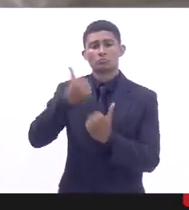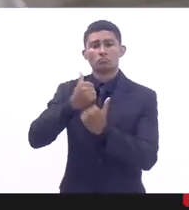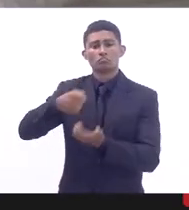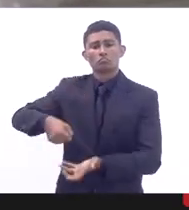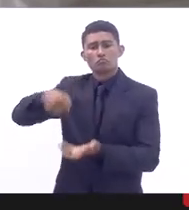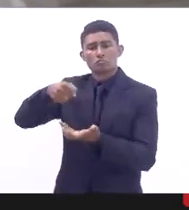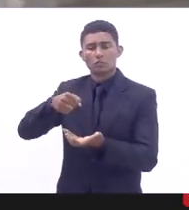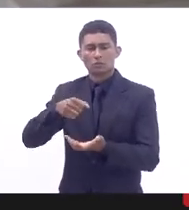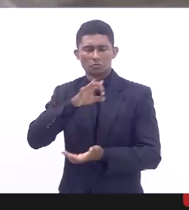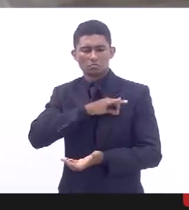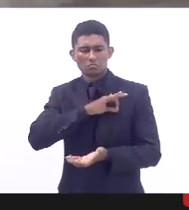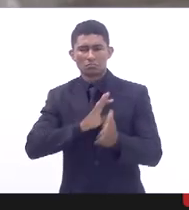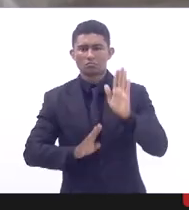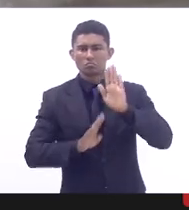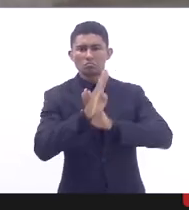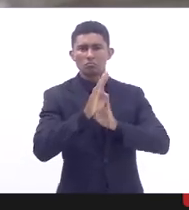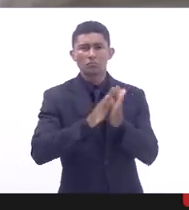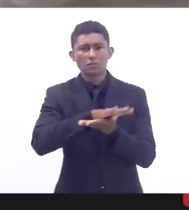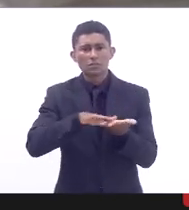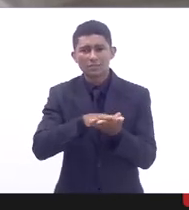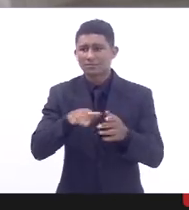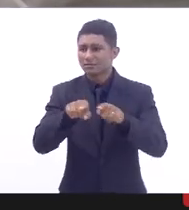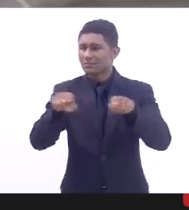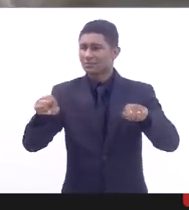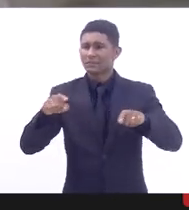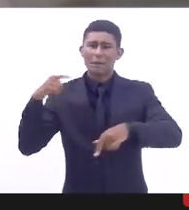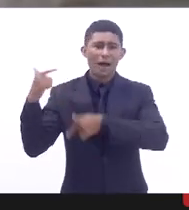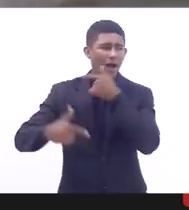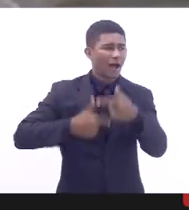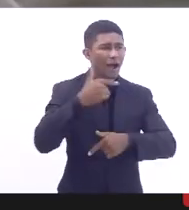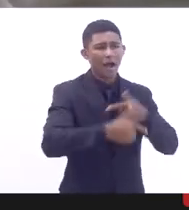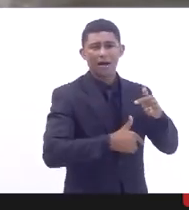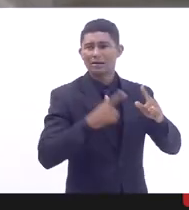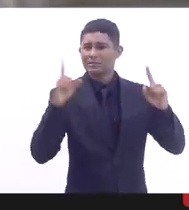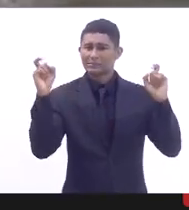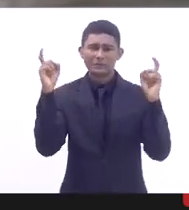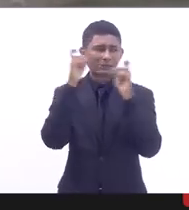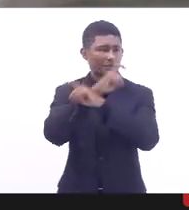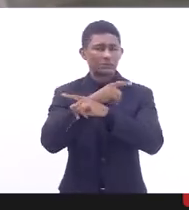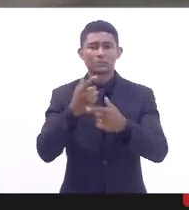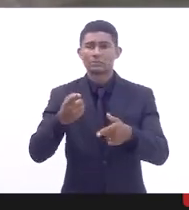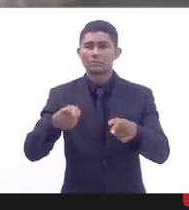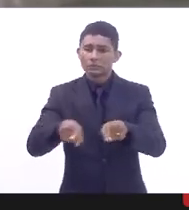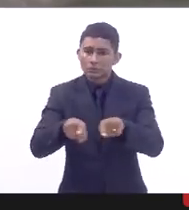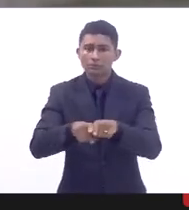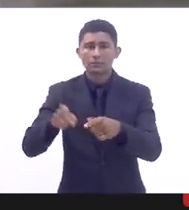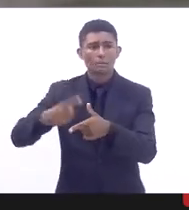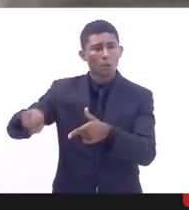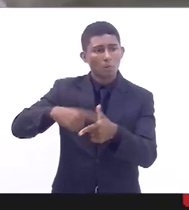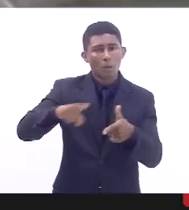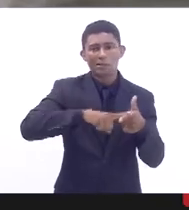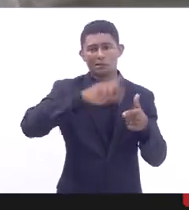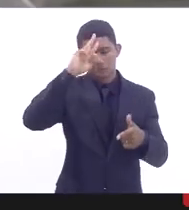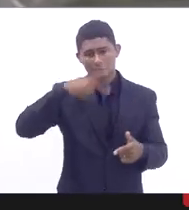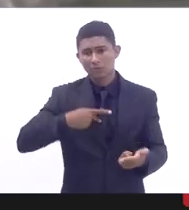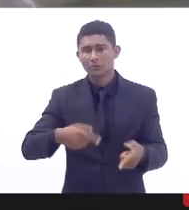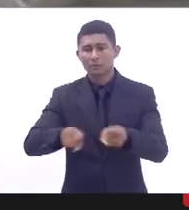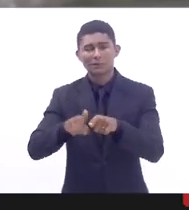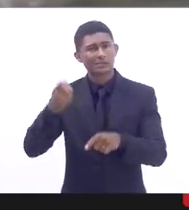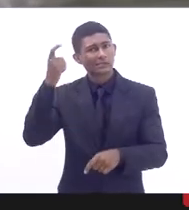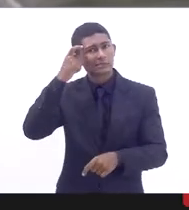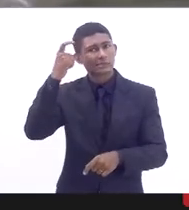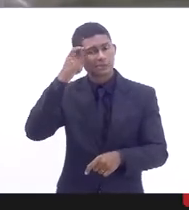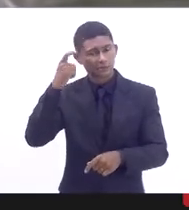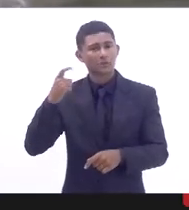reajuste tendo condições insalubres de trabalho em passando por diversos problemas pessoais e mentais que são